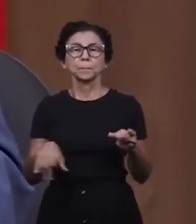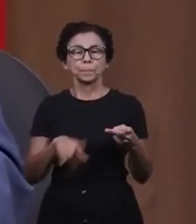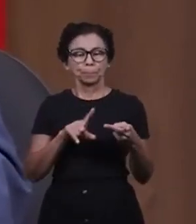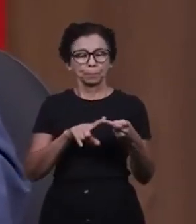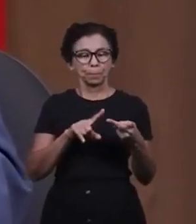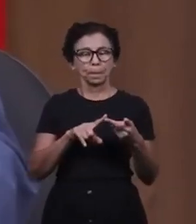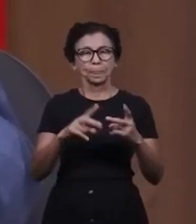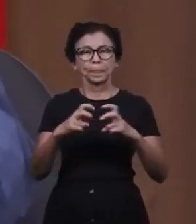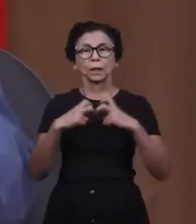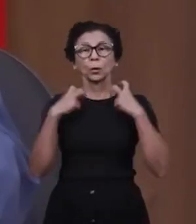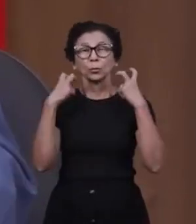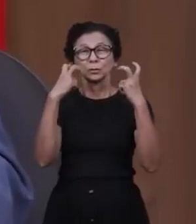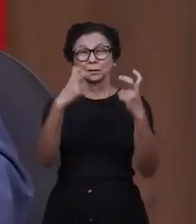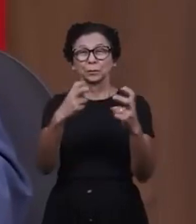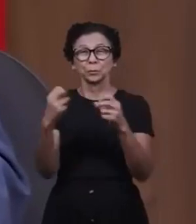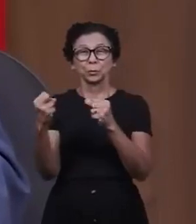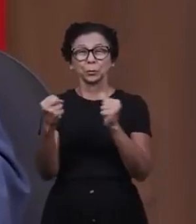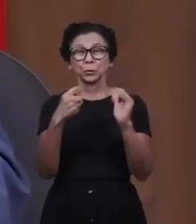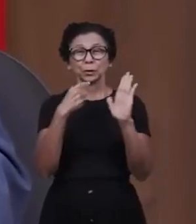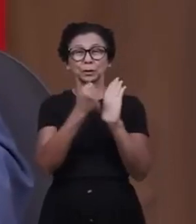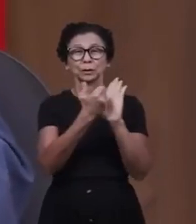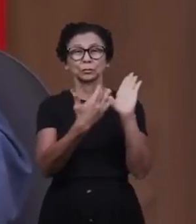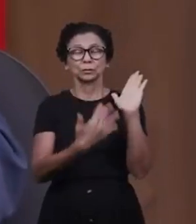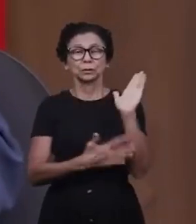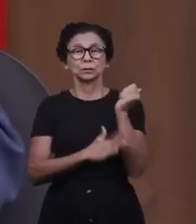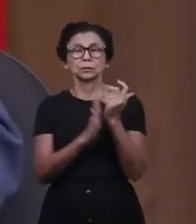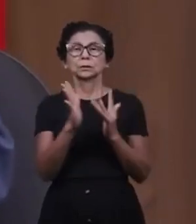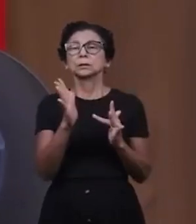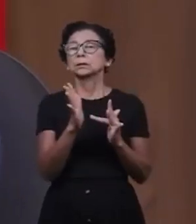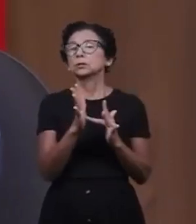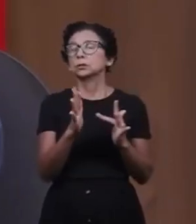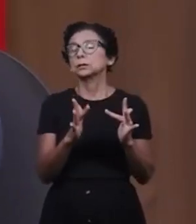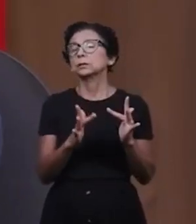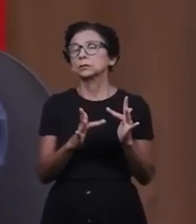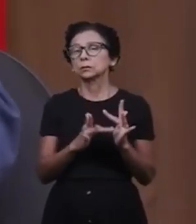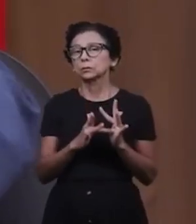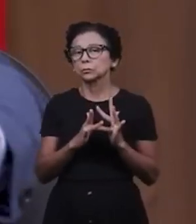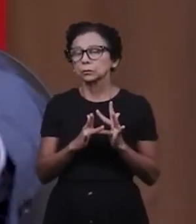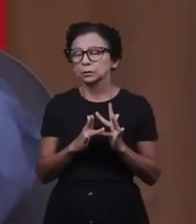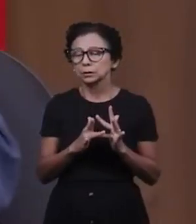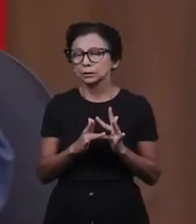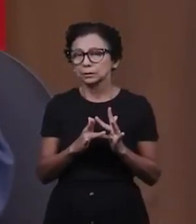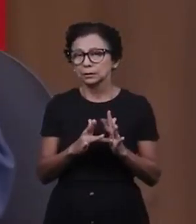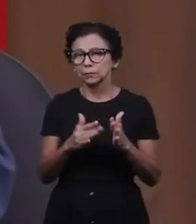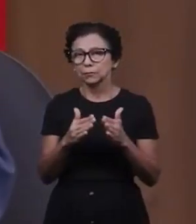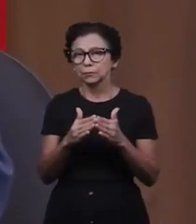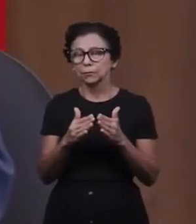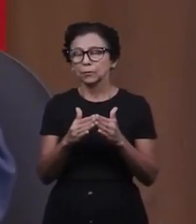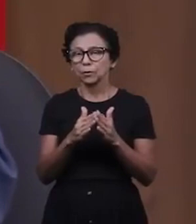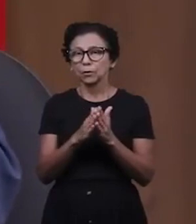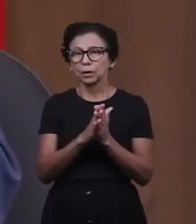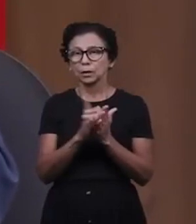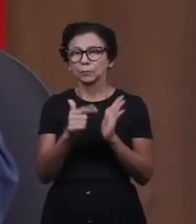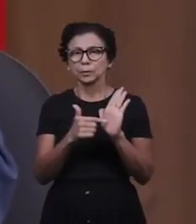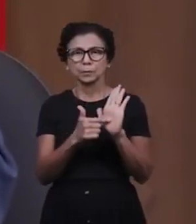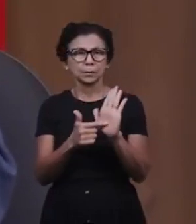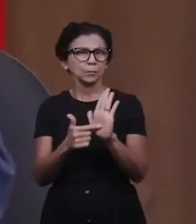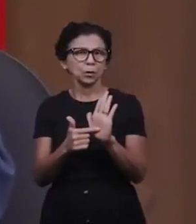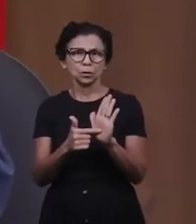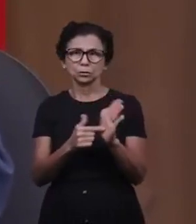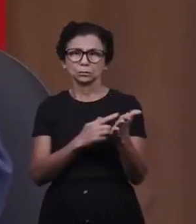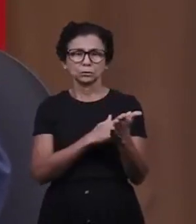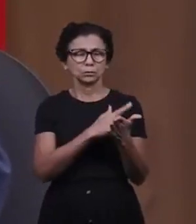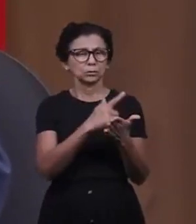de Jesus, a ênfase ao sangue de Jesus é claro em toda a Bíblia, não tem como